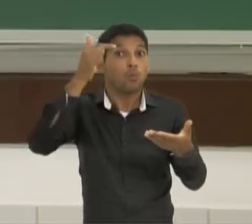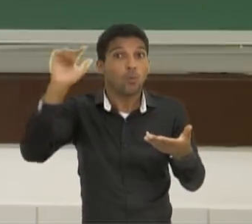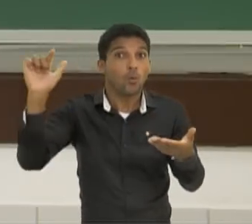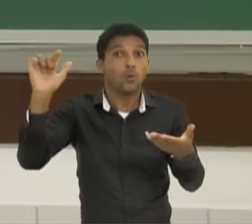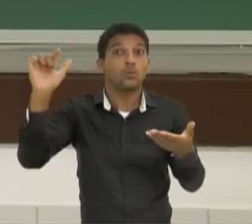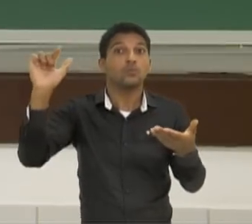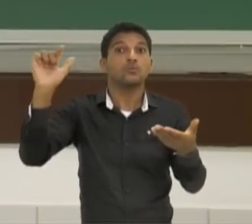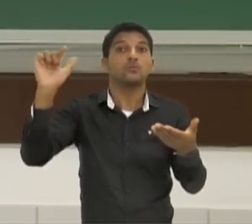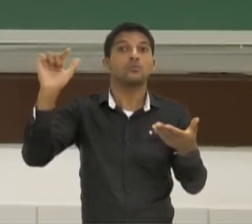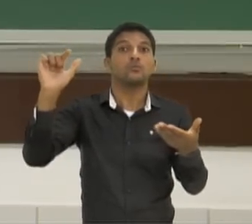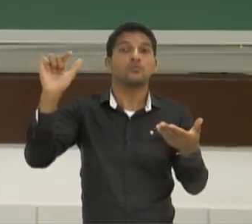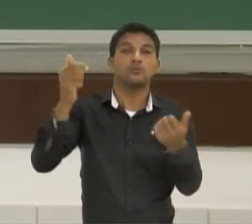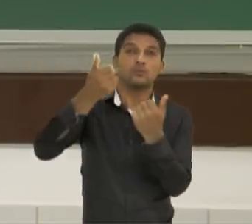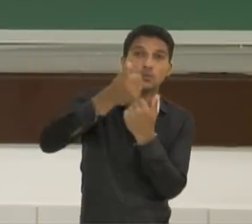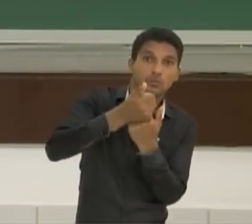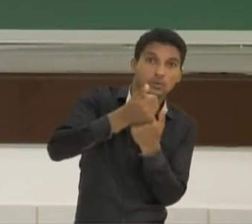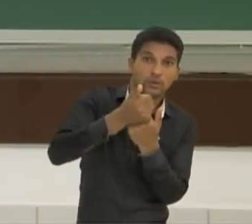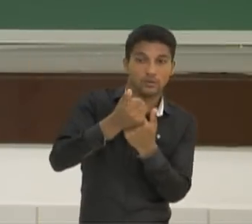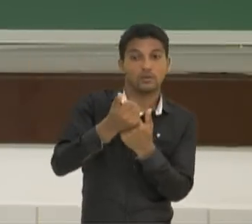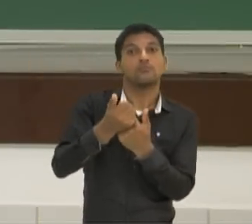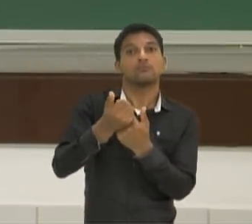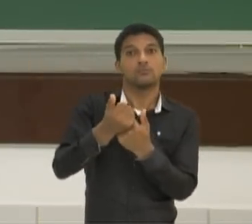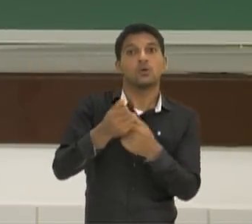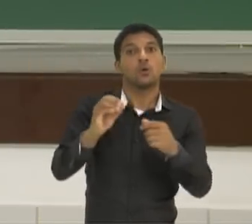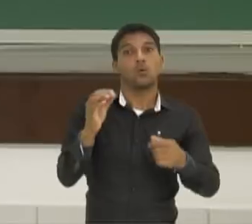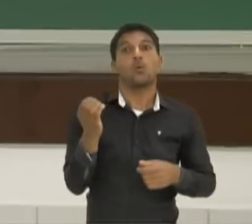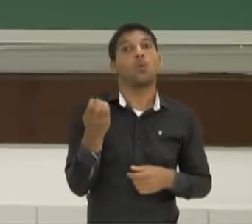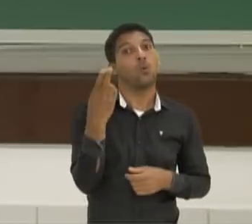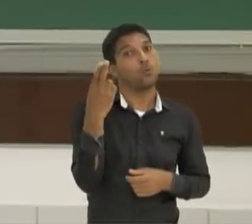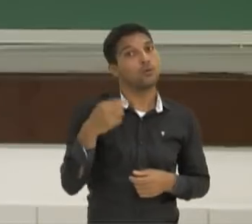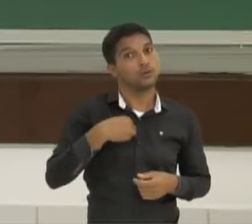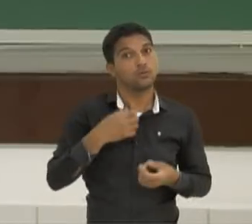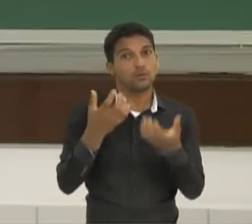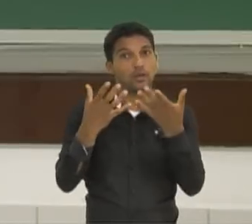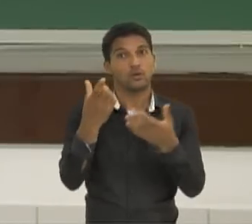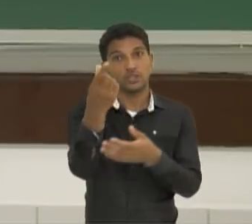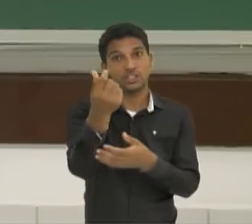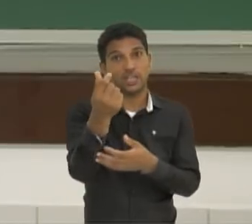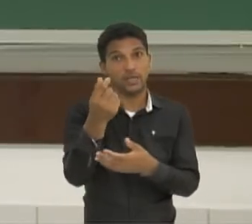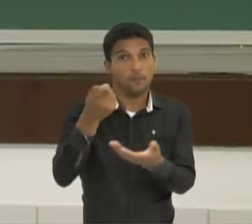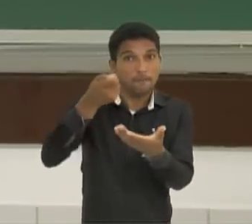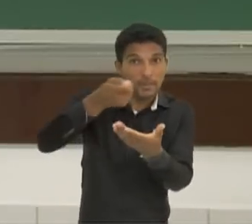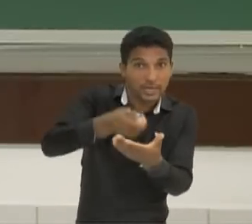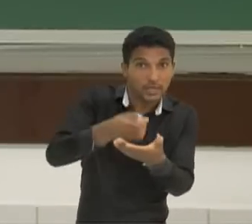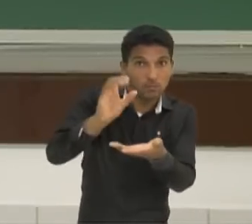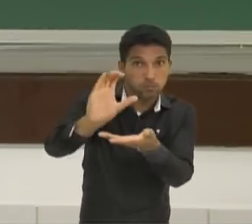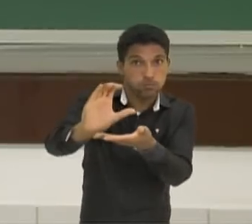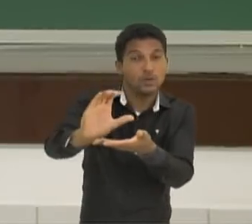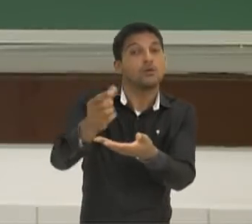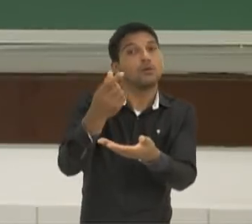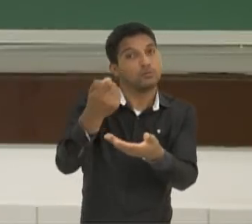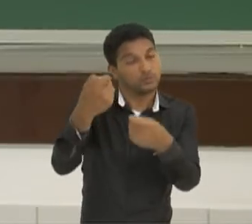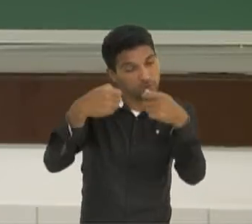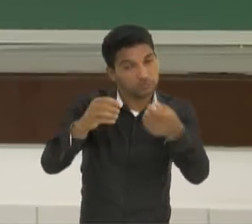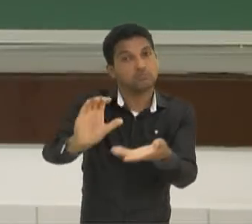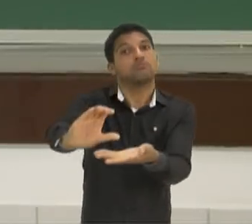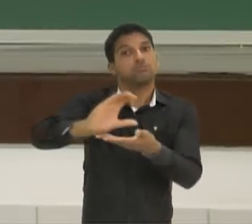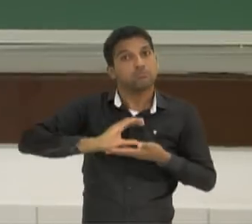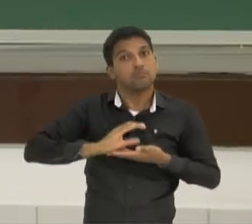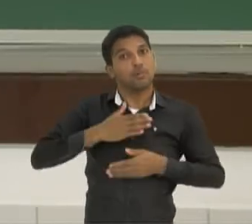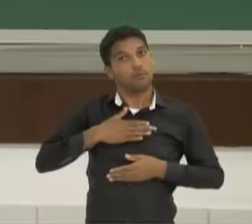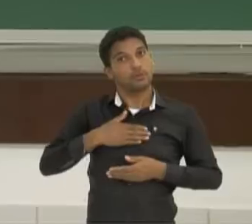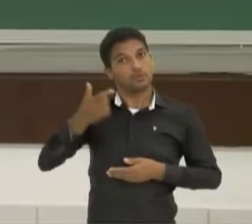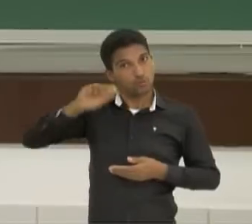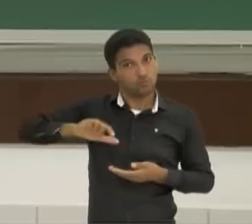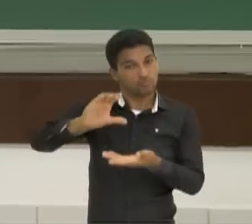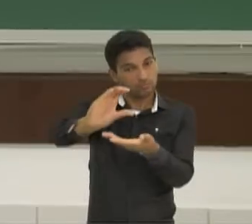gostaria de ser ressarcido do dinheiro que eu gastei, né? Incluindo muitas vezes o dinheiro que eu tive que gastar, caso eu não tenha um e-mail, tive que